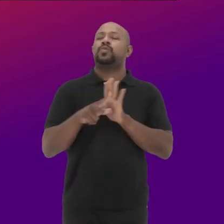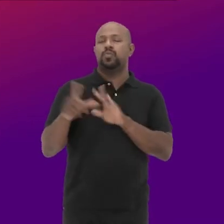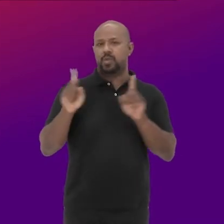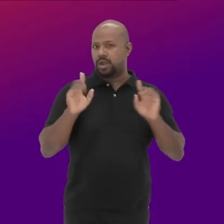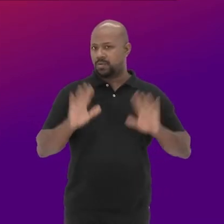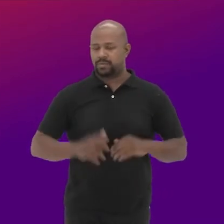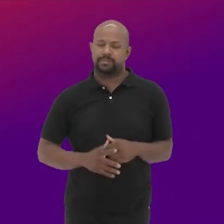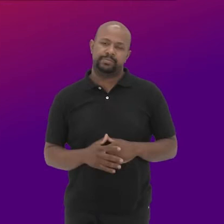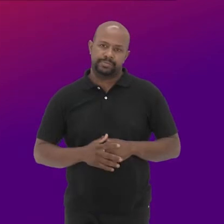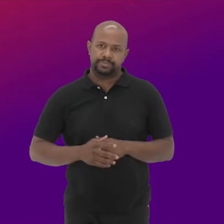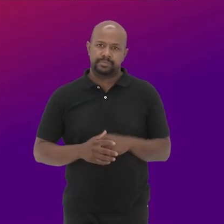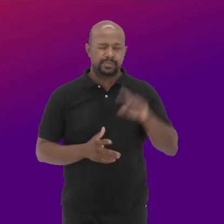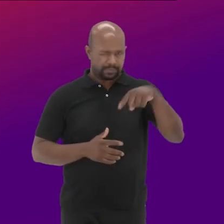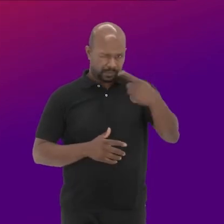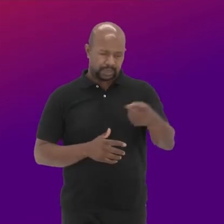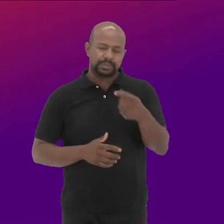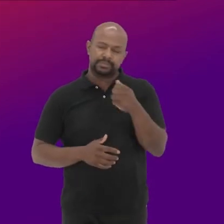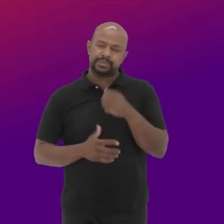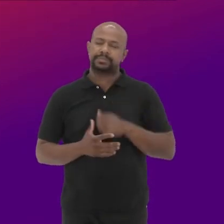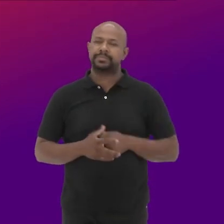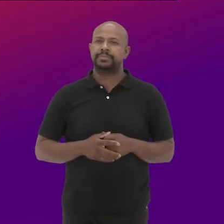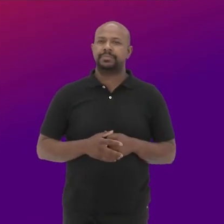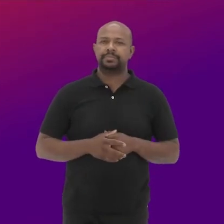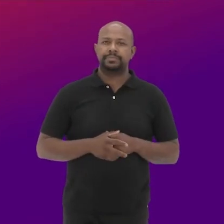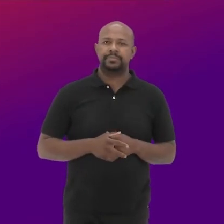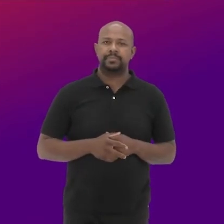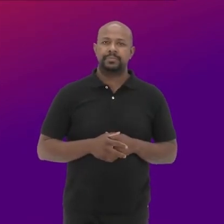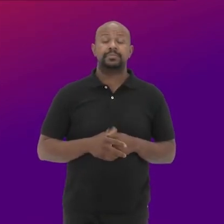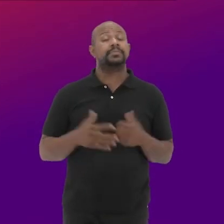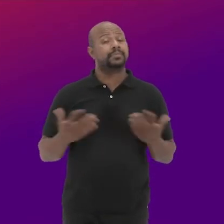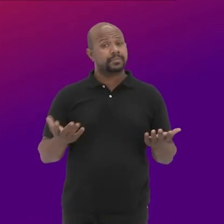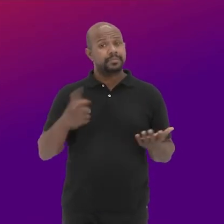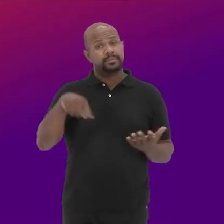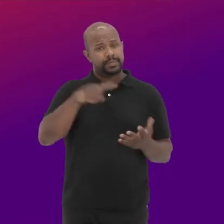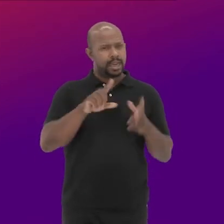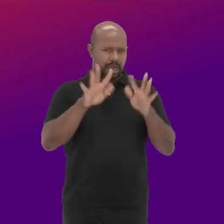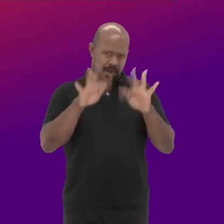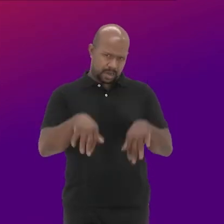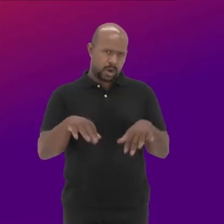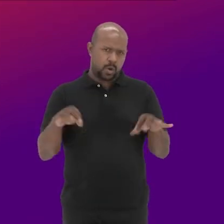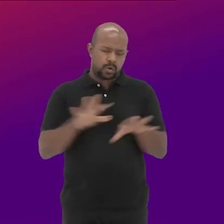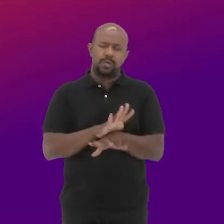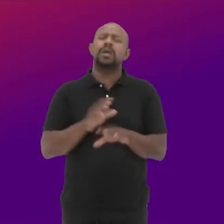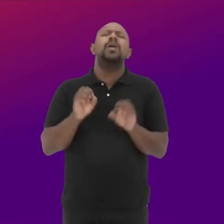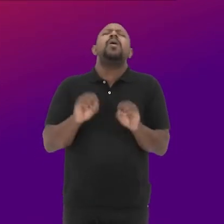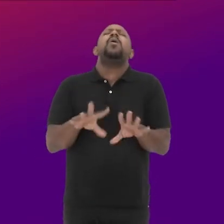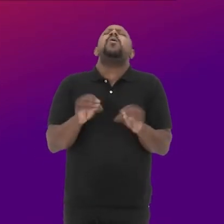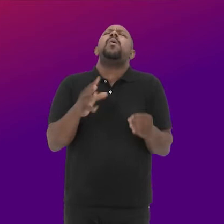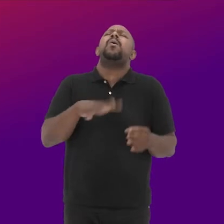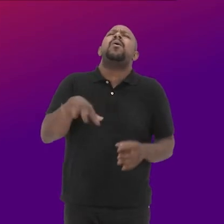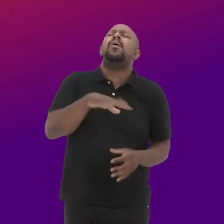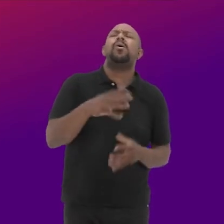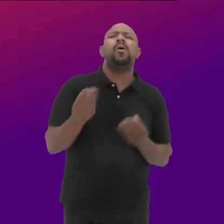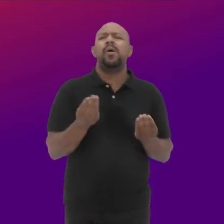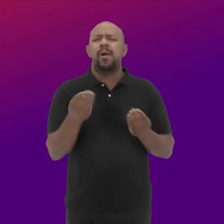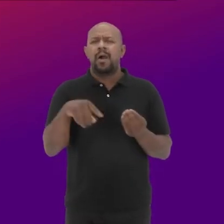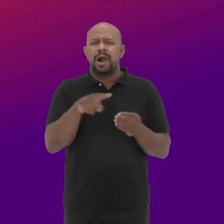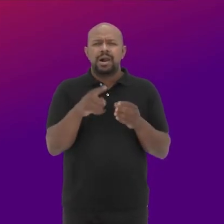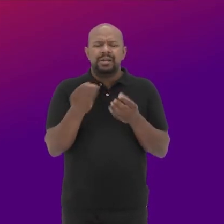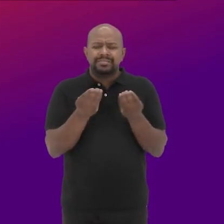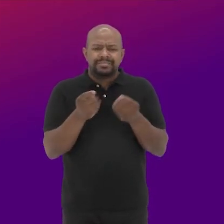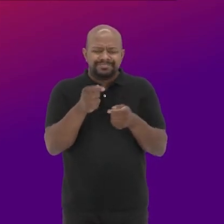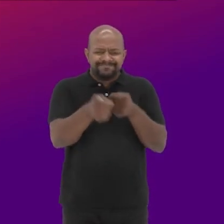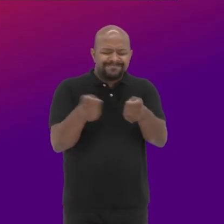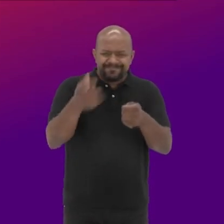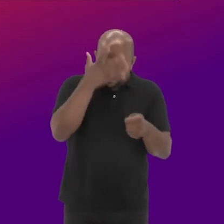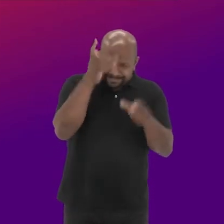individuais. A próxima, por favor. E para concluir, então, como funciona, como é que se faz